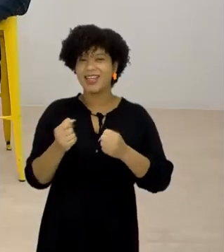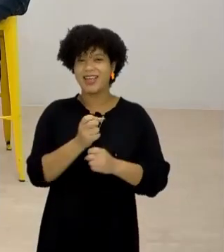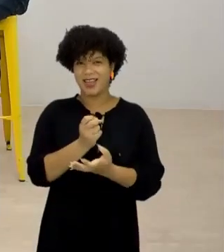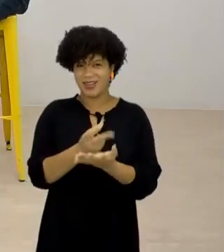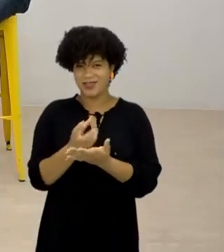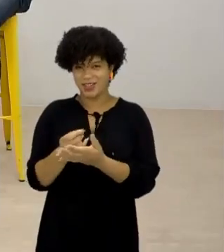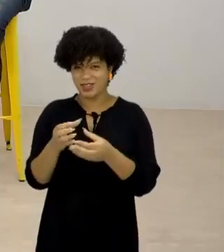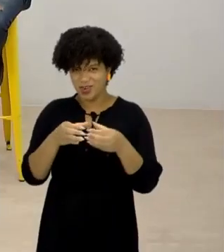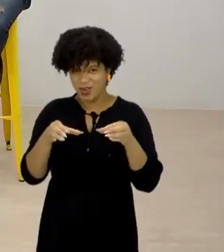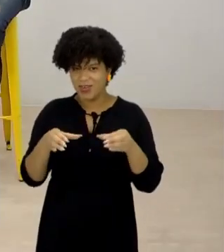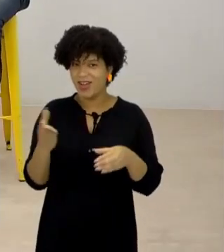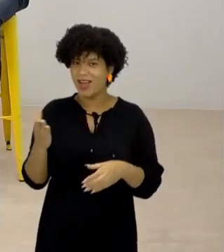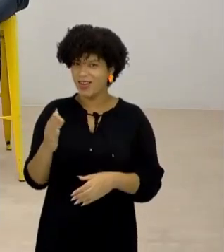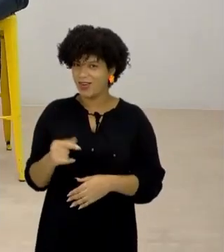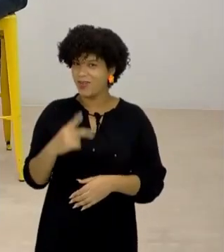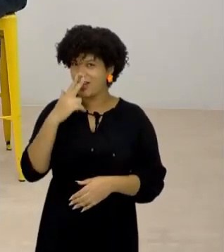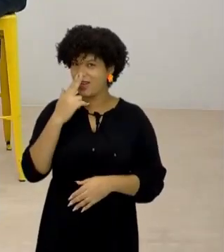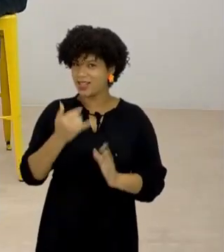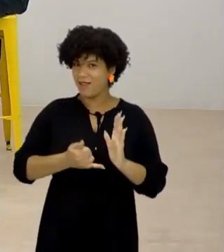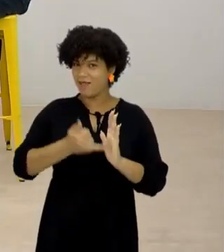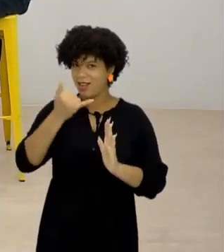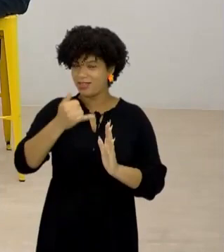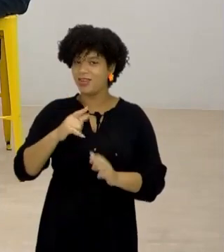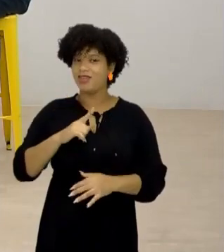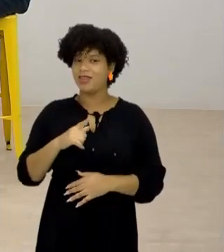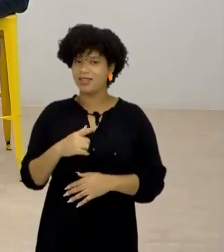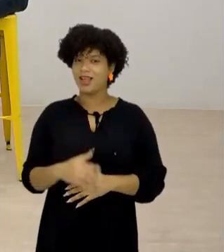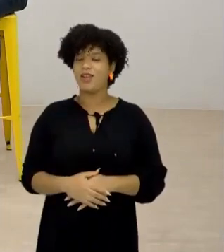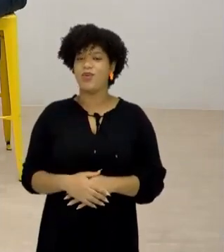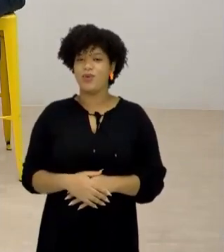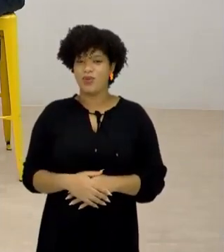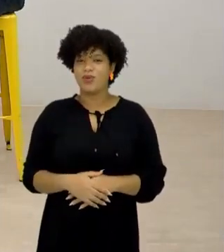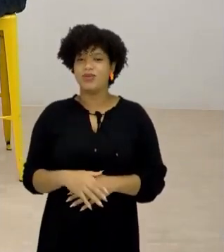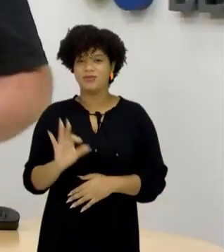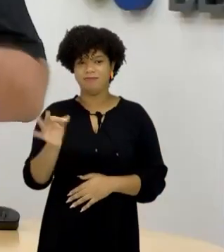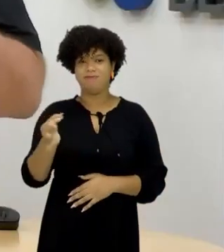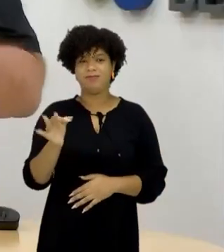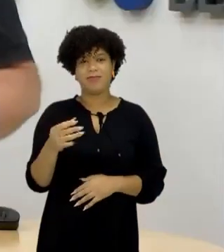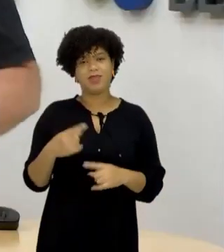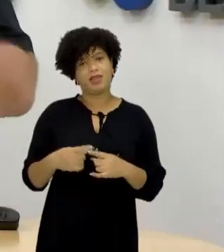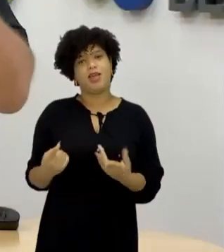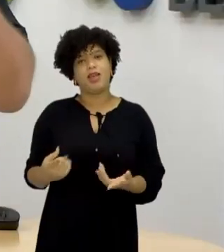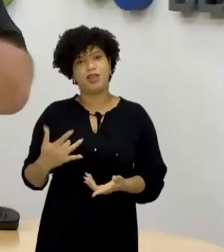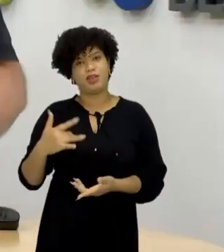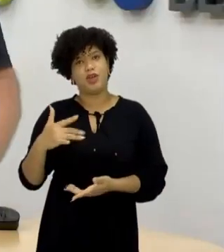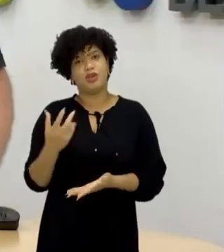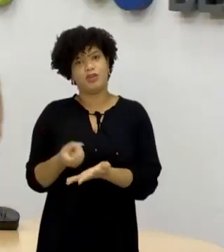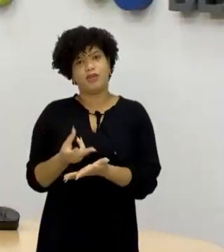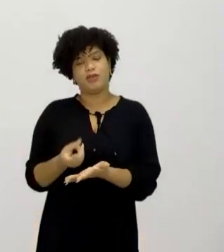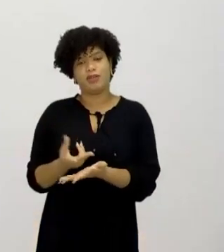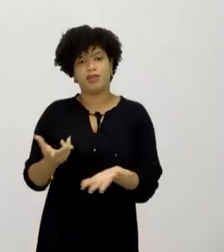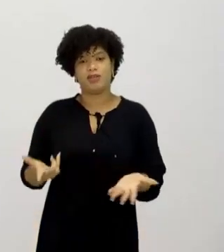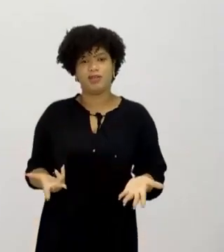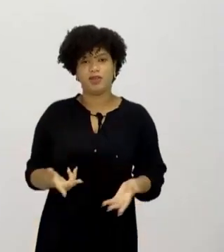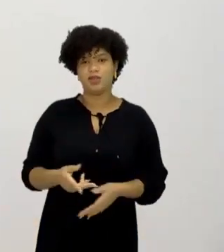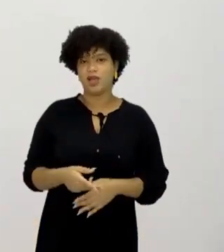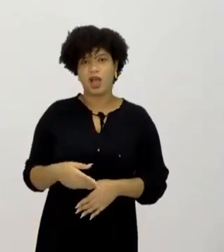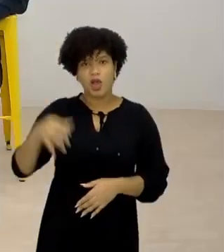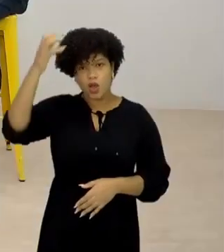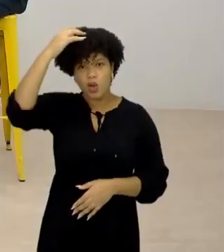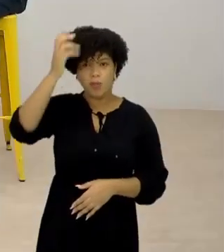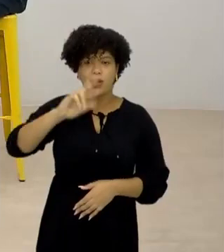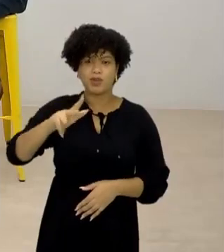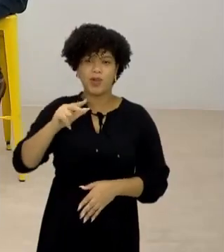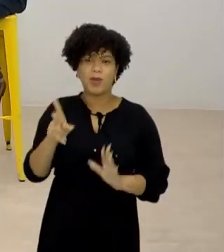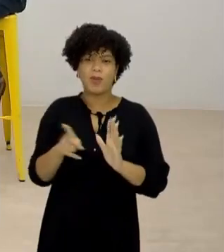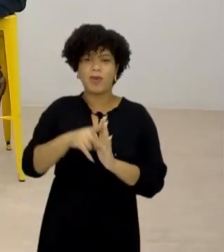aumentou, né? É verdade. Entendeu? Tem esse detalhe, não podemos também condenar. É verdade. O vendedor de ovos, né? Coitado. A culpa não é só da galinha. Não é só da